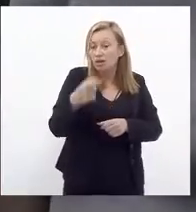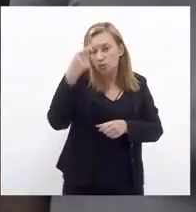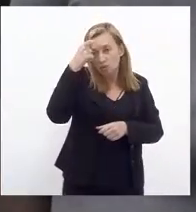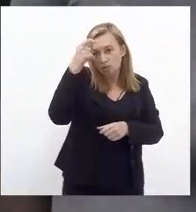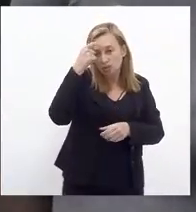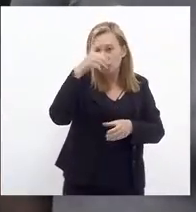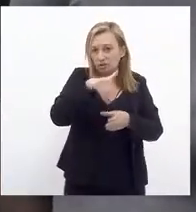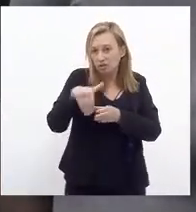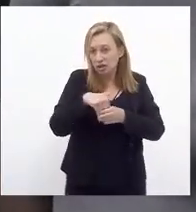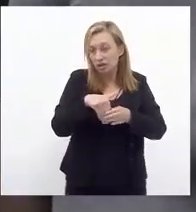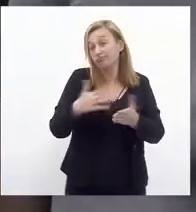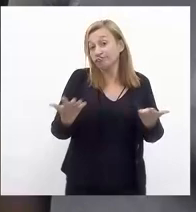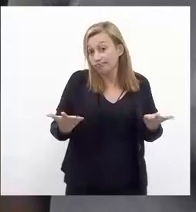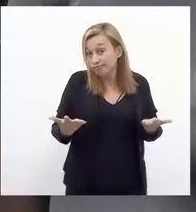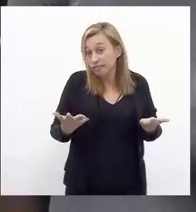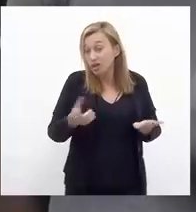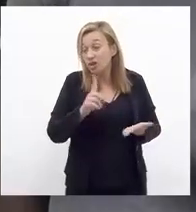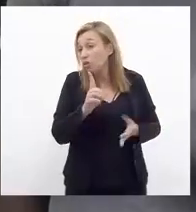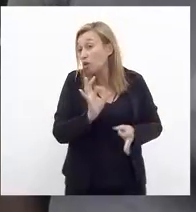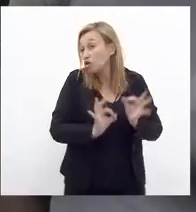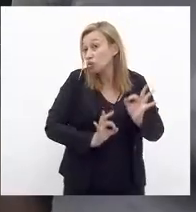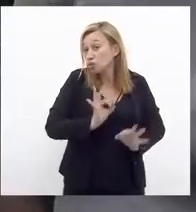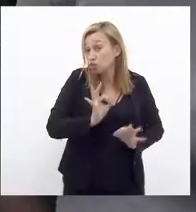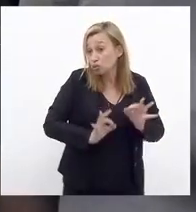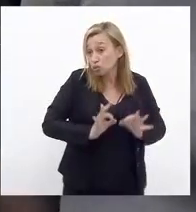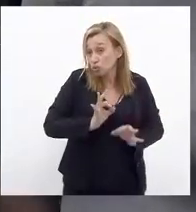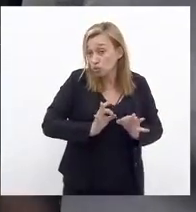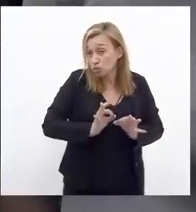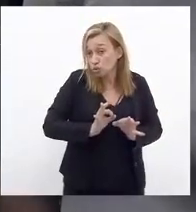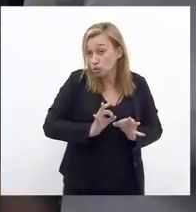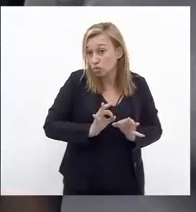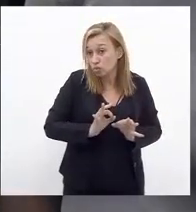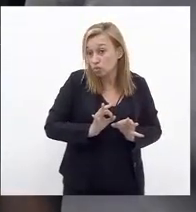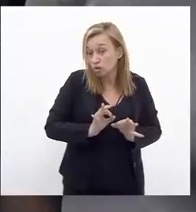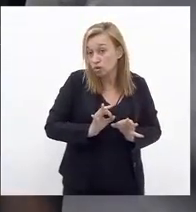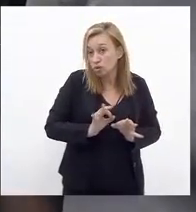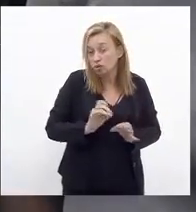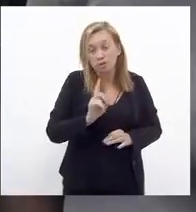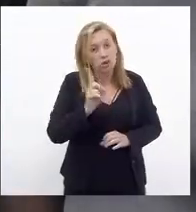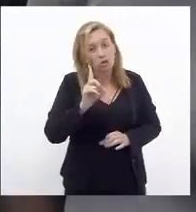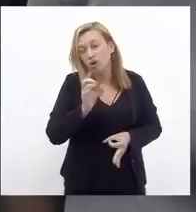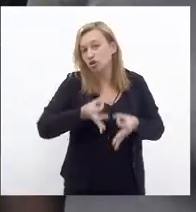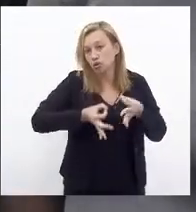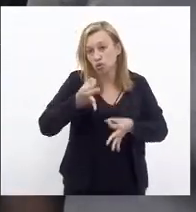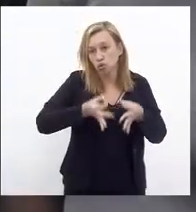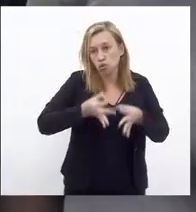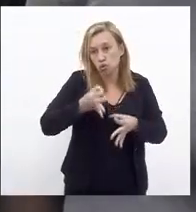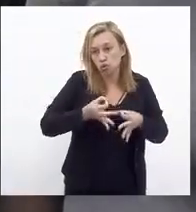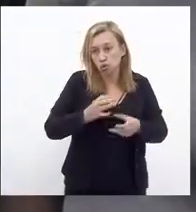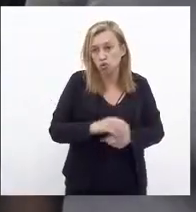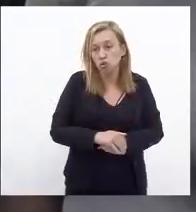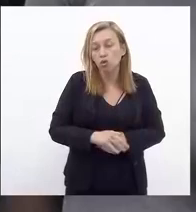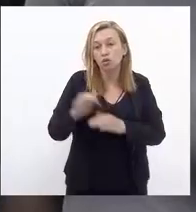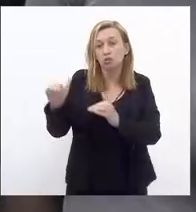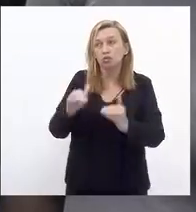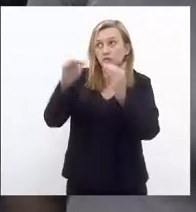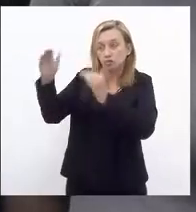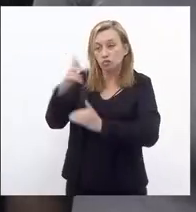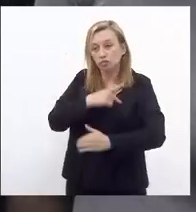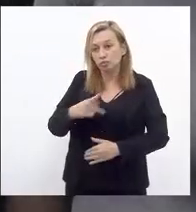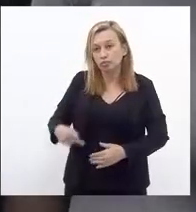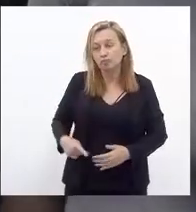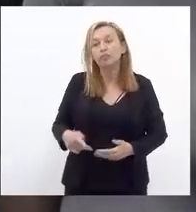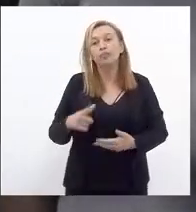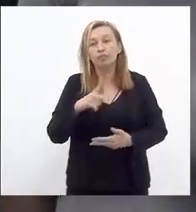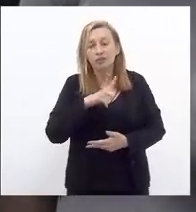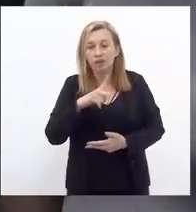nossa consciência não é justo nem Não é justo vossa excelência tem tem